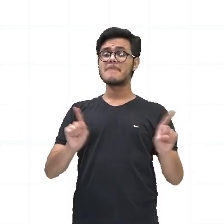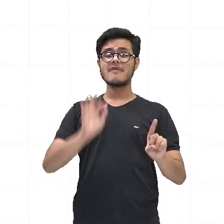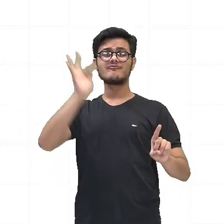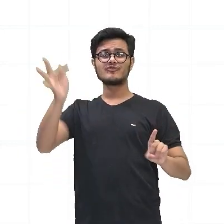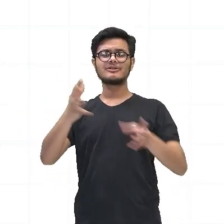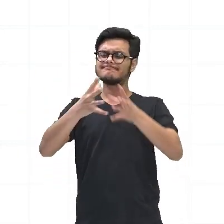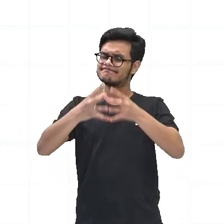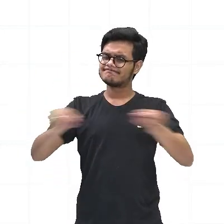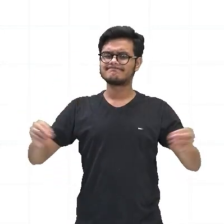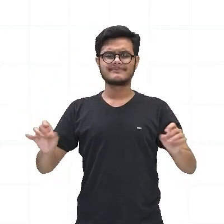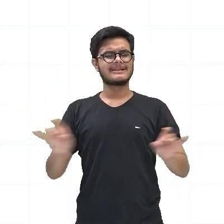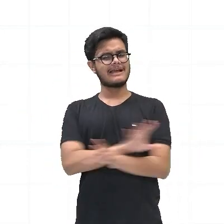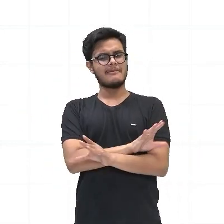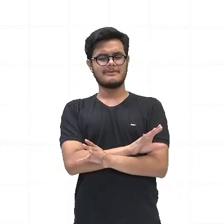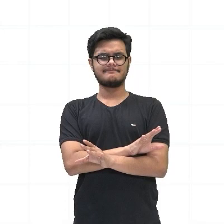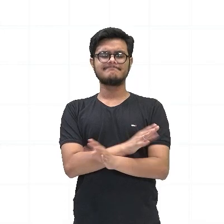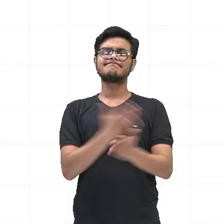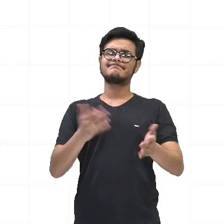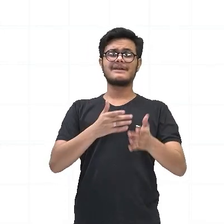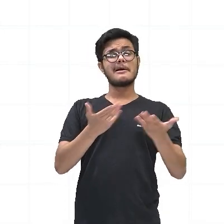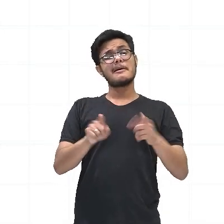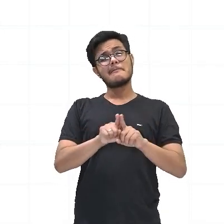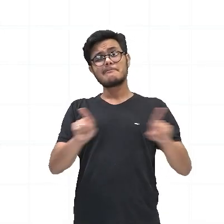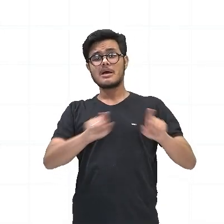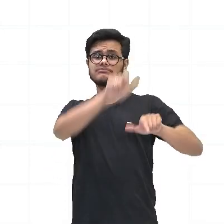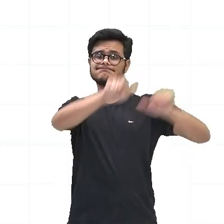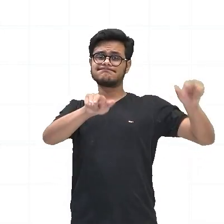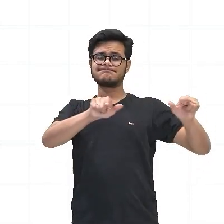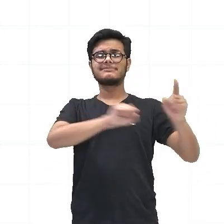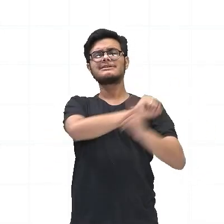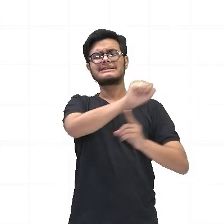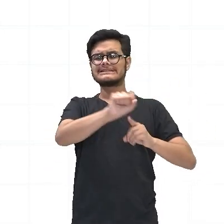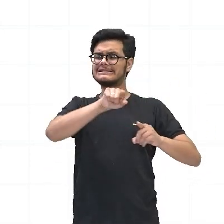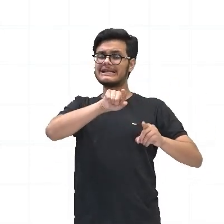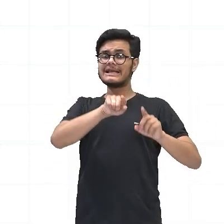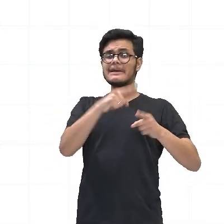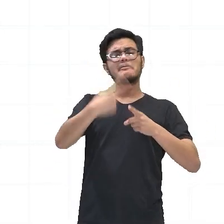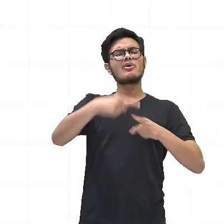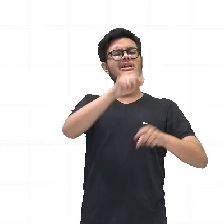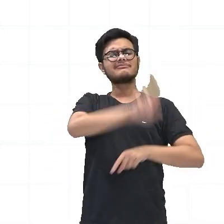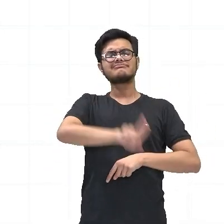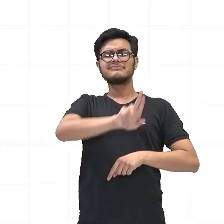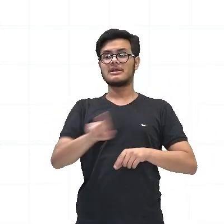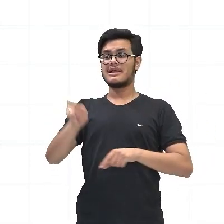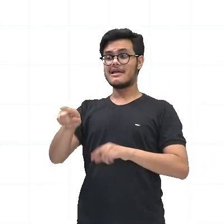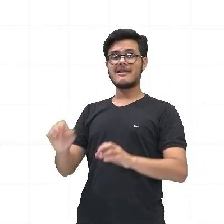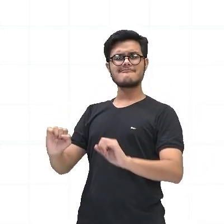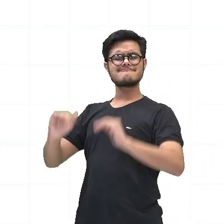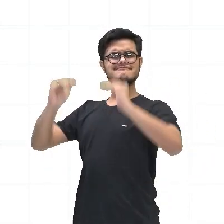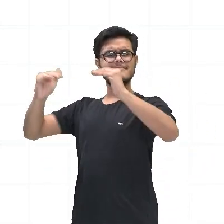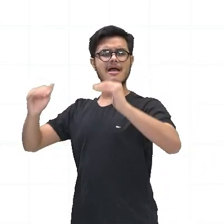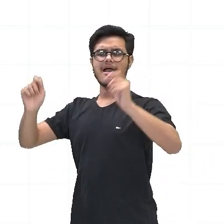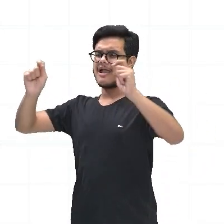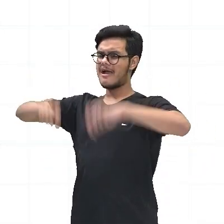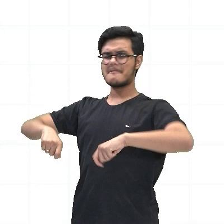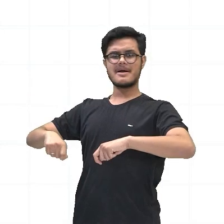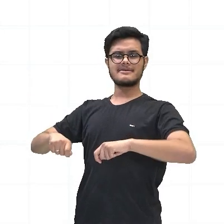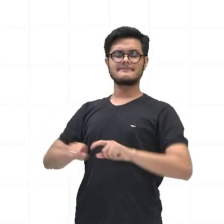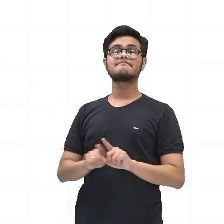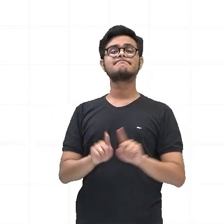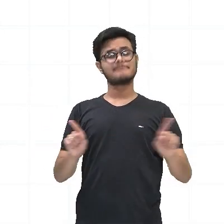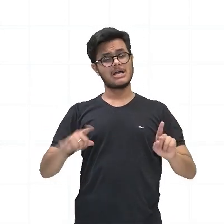seu estoque limitado, as pessoas ainda utilizam porque eles têm uma eficiência energética bastante alta. Mas ele tem ali